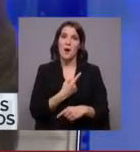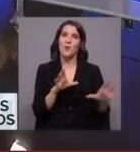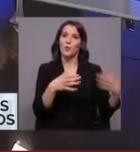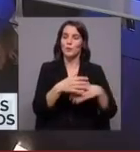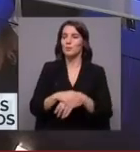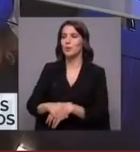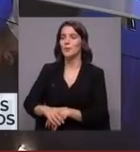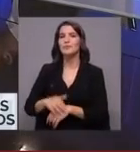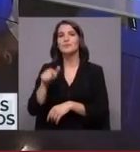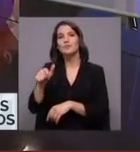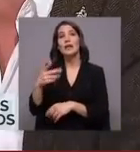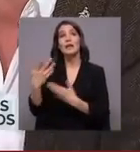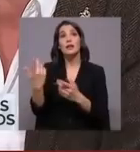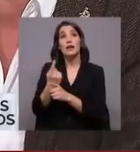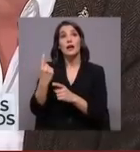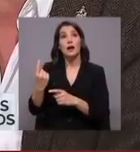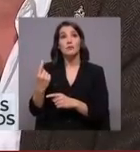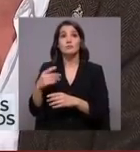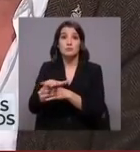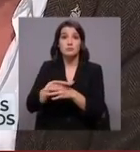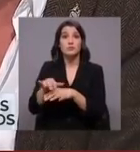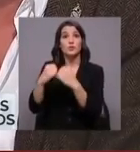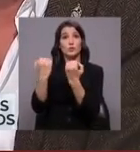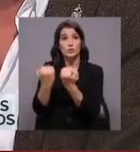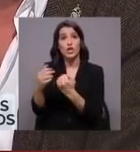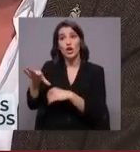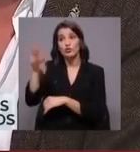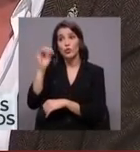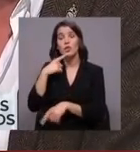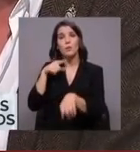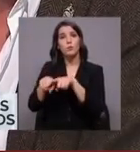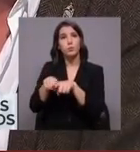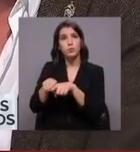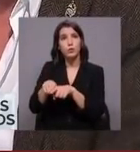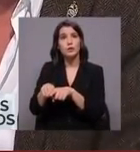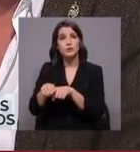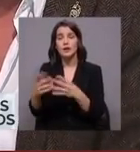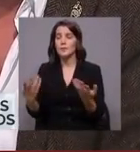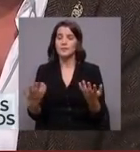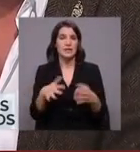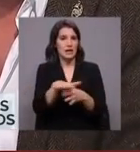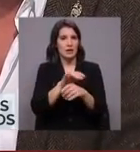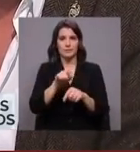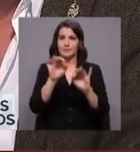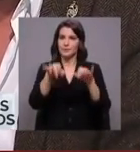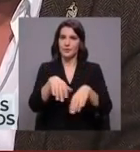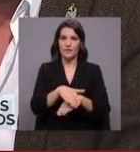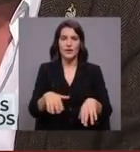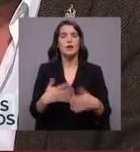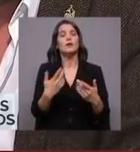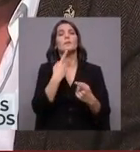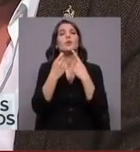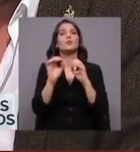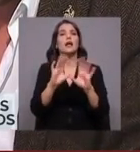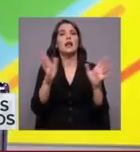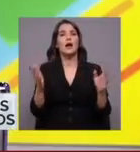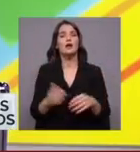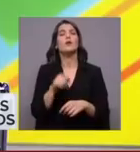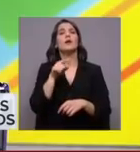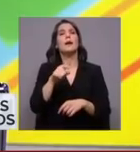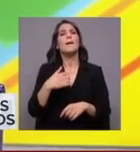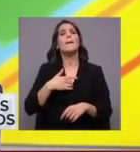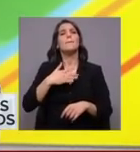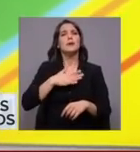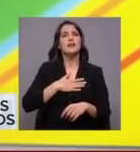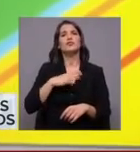justamente neste as pessoas terem mais as cores agora social das coisas podem ser empregado está em contato direto agora vamos a questões concretas e as nacionalizações